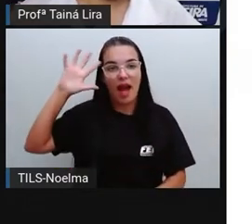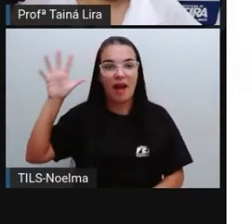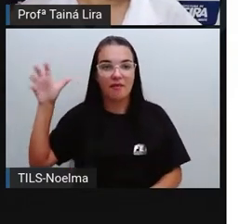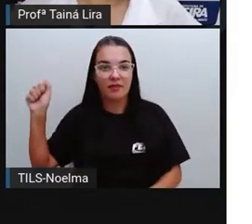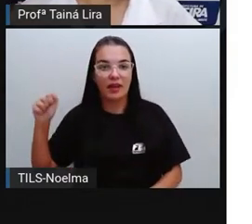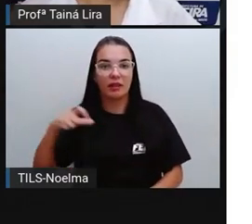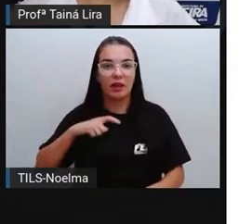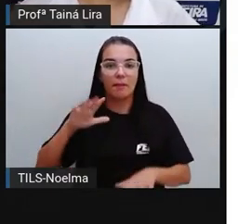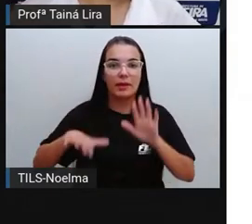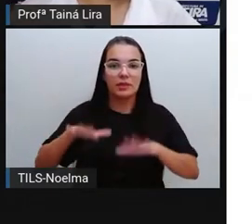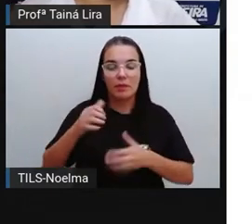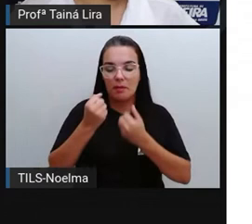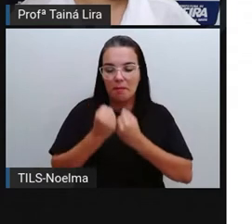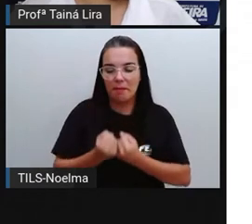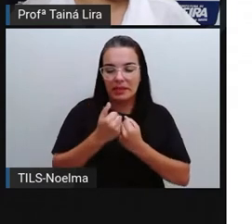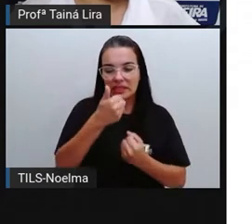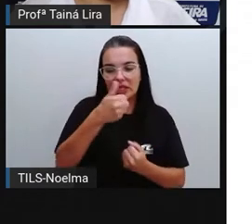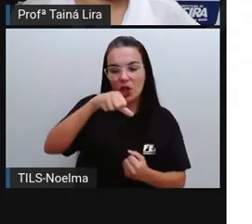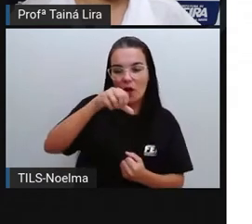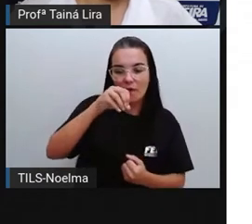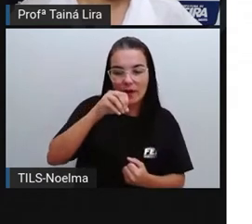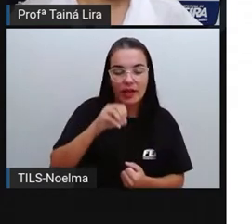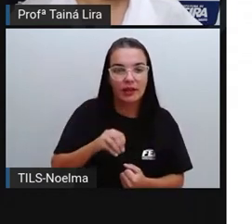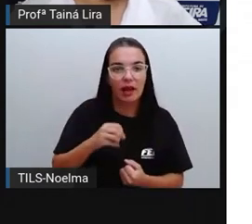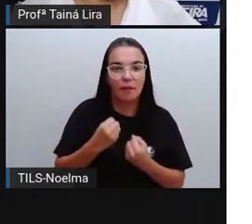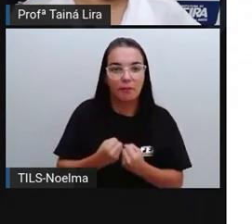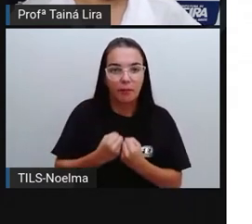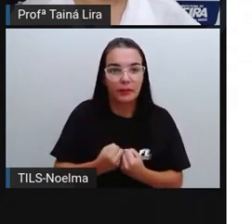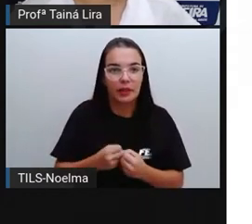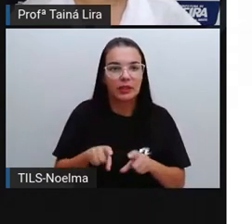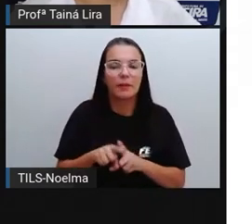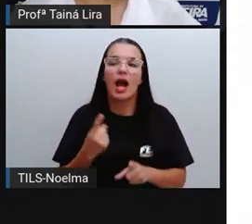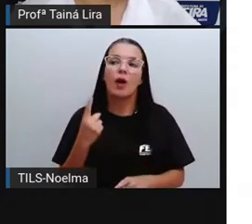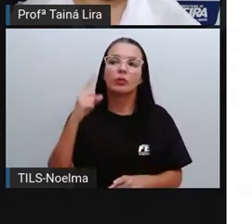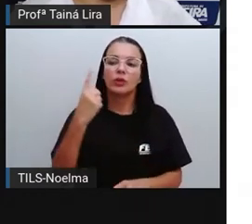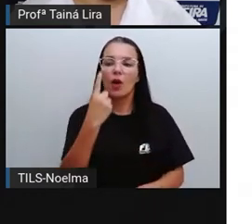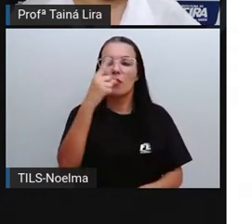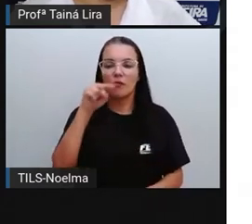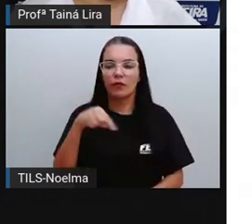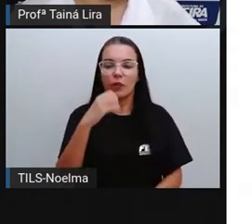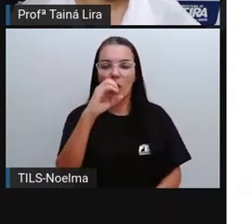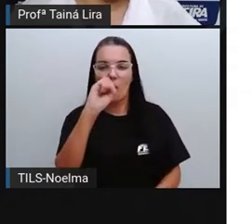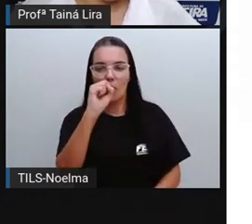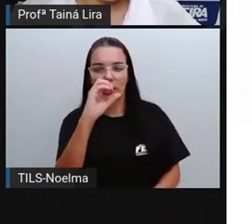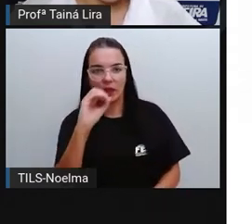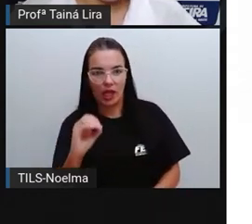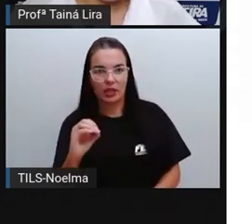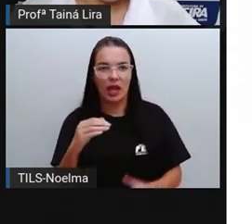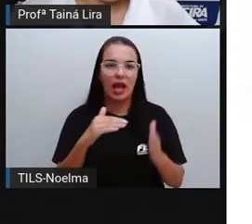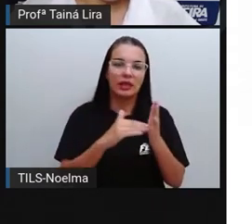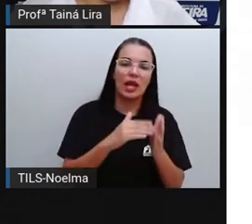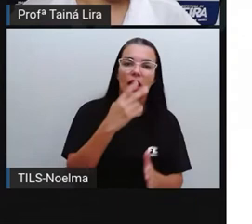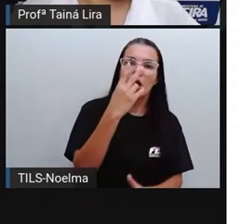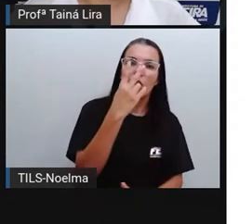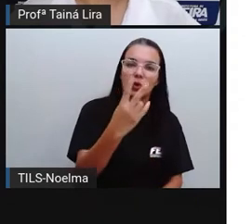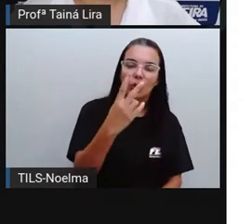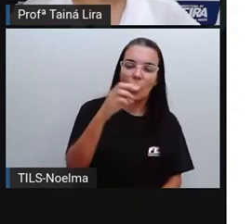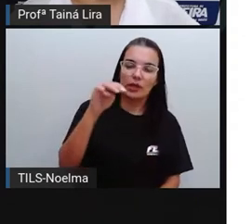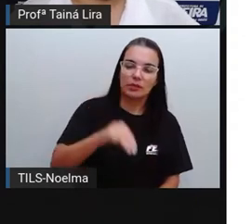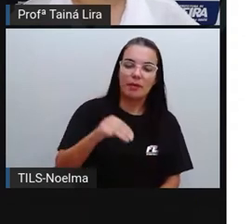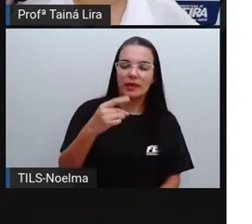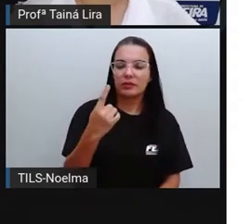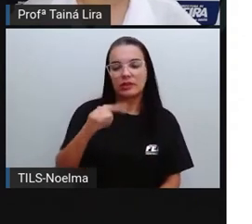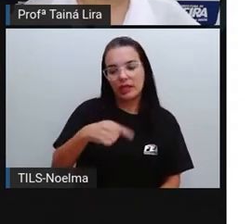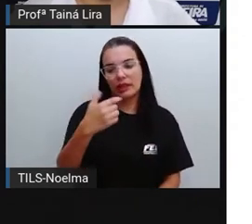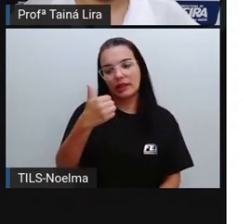pesar cerca de 190 quilos, e medir entre 1 metro e 80 centímetros a